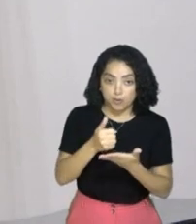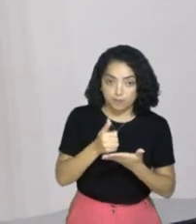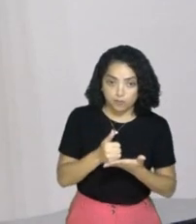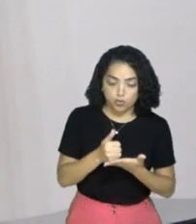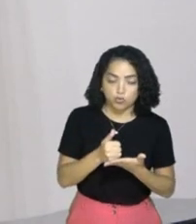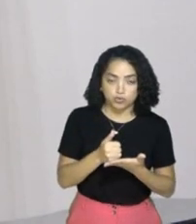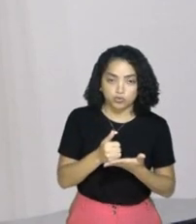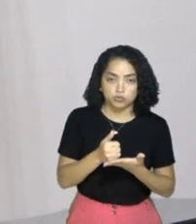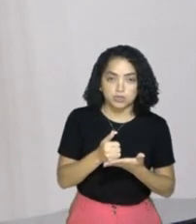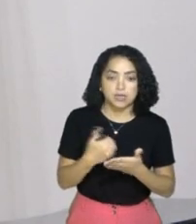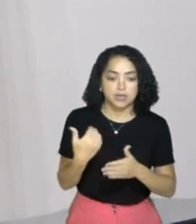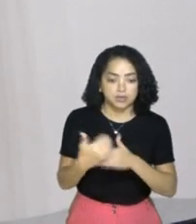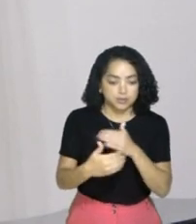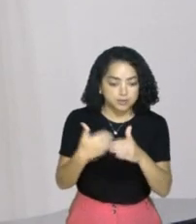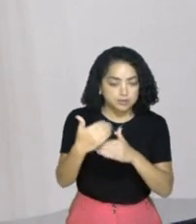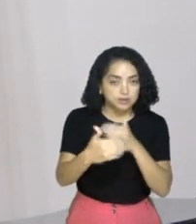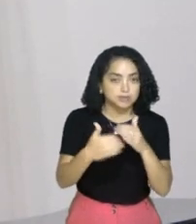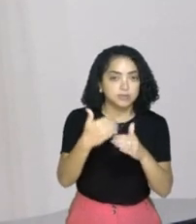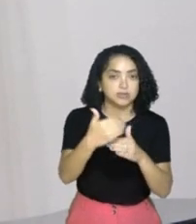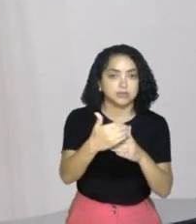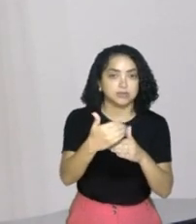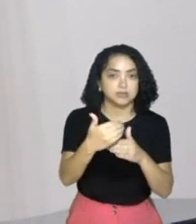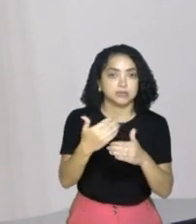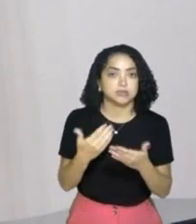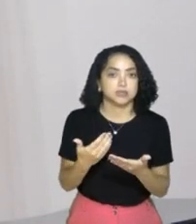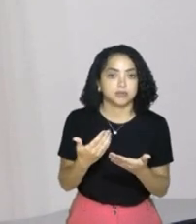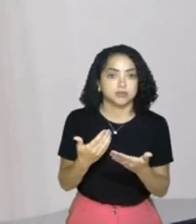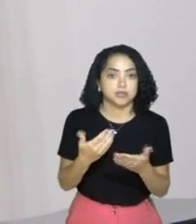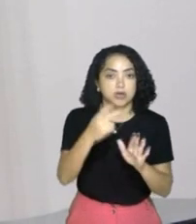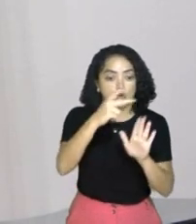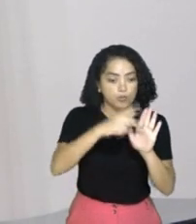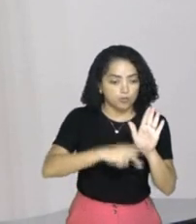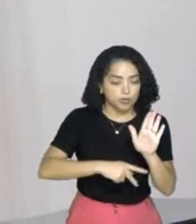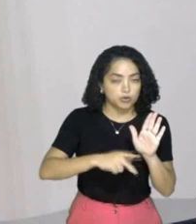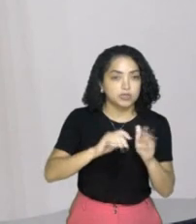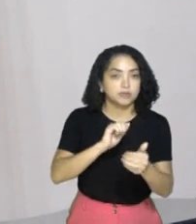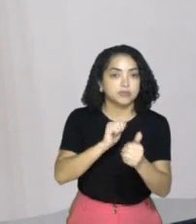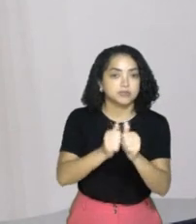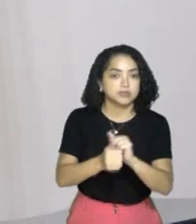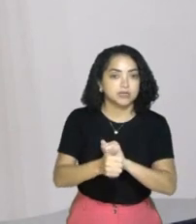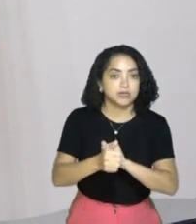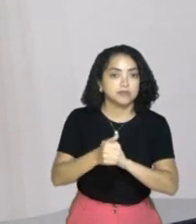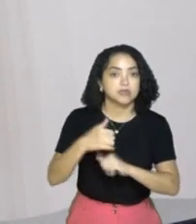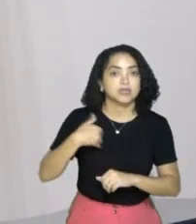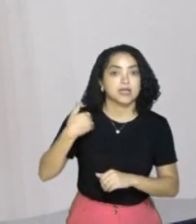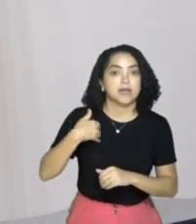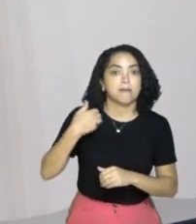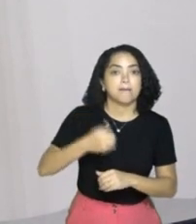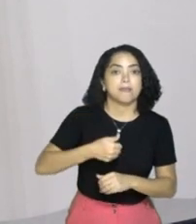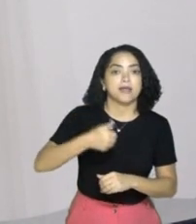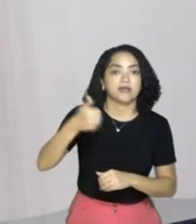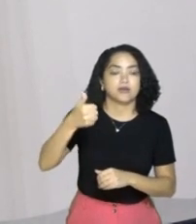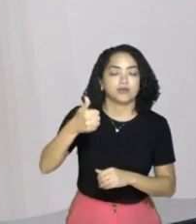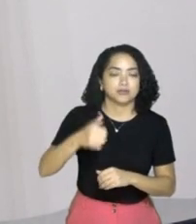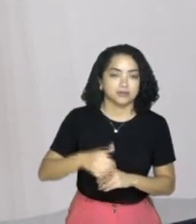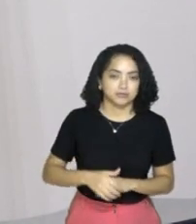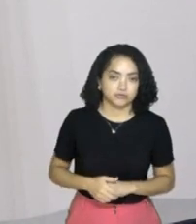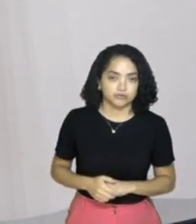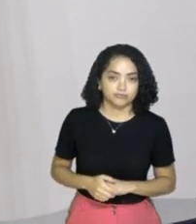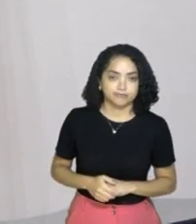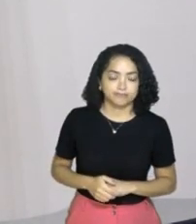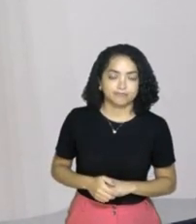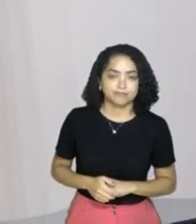projeto que tramita que institui o programa esporte na melhor idade de Santa Catarina